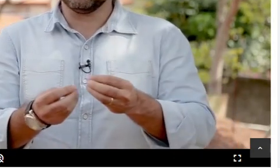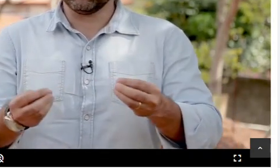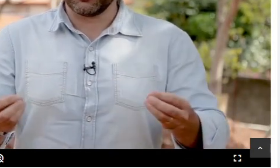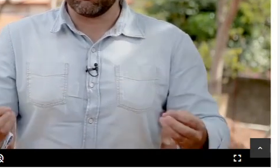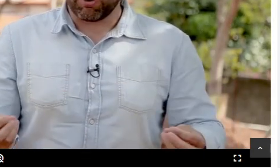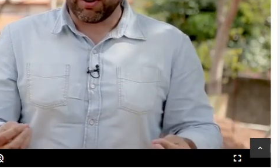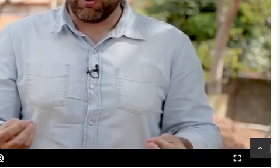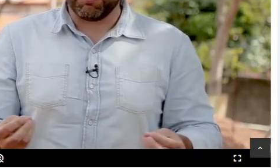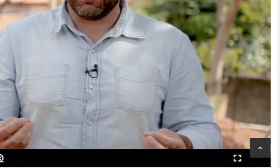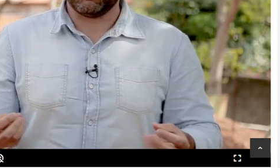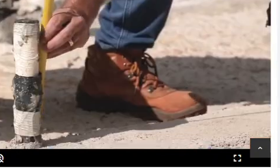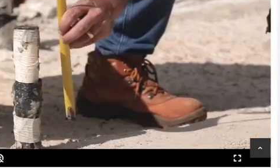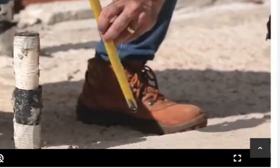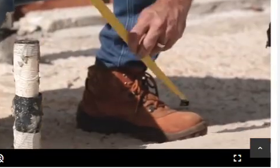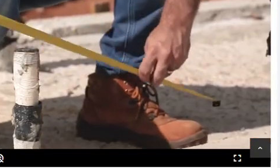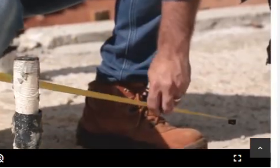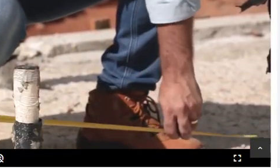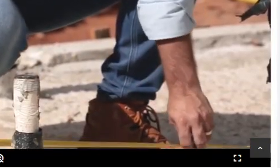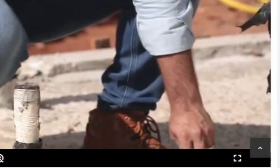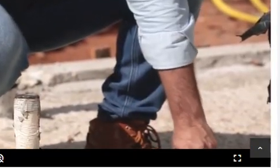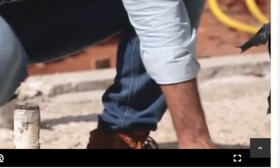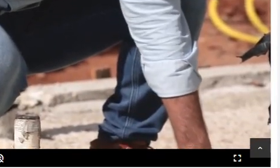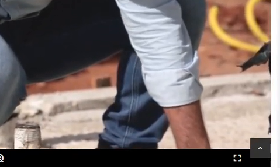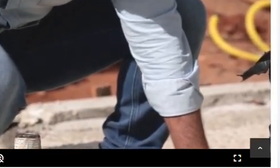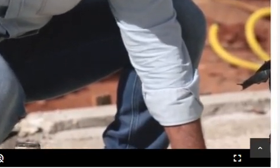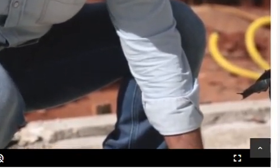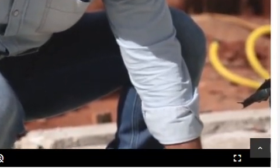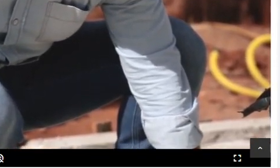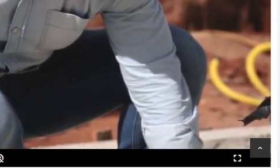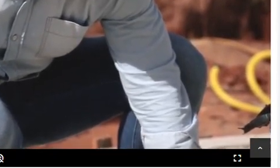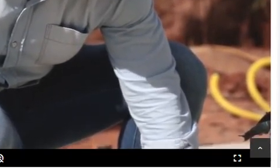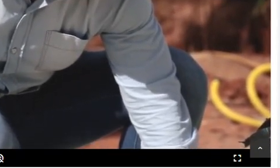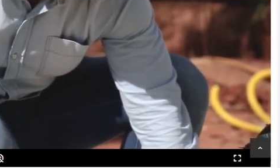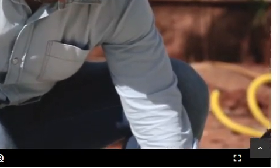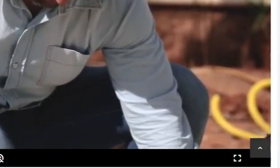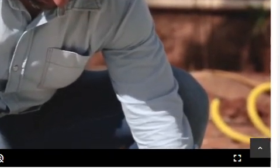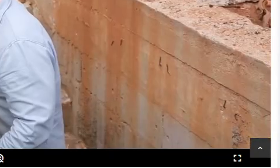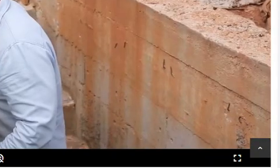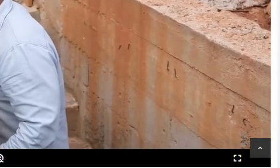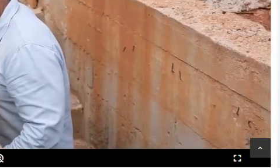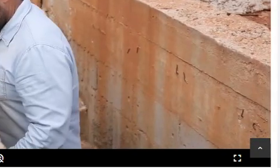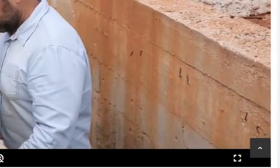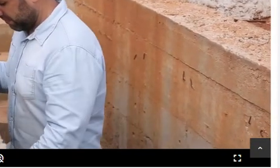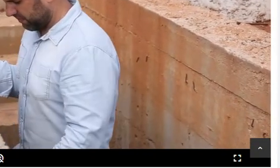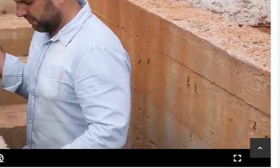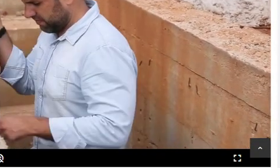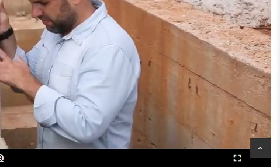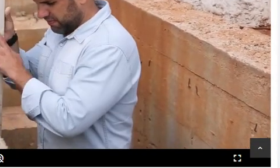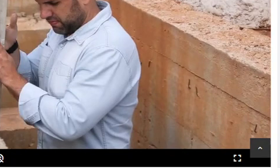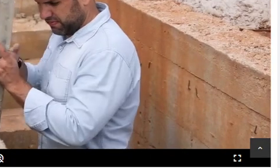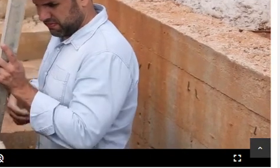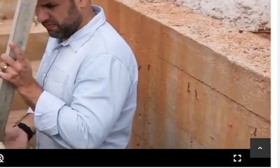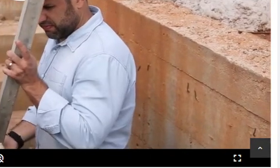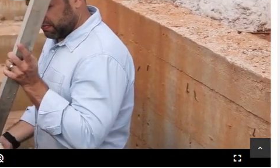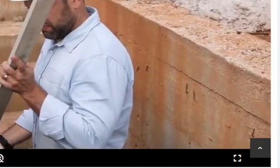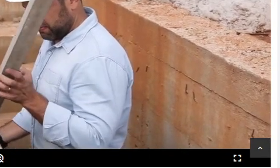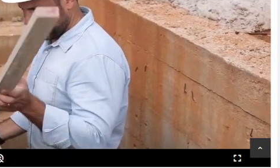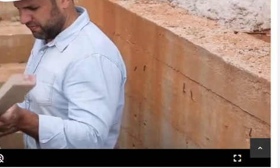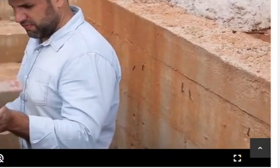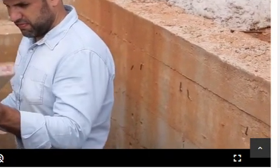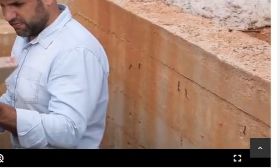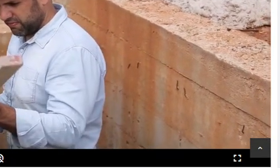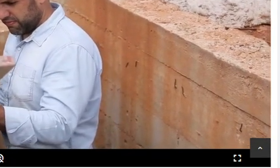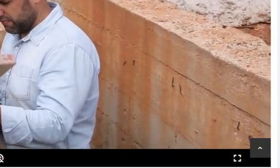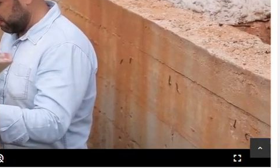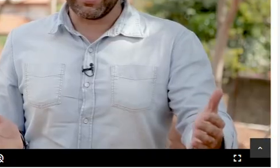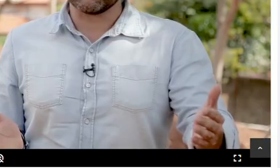discutir tudo o que envolve a obra. Para que comece uma obra, você sabe exatamente quando e como você vai fazer cada serviço. Então